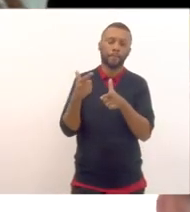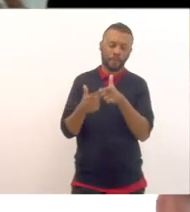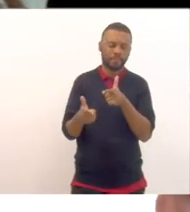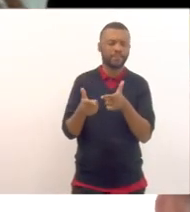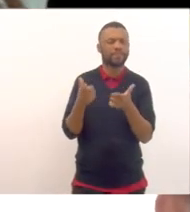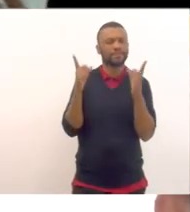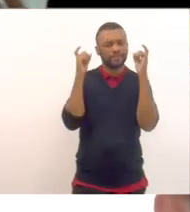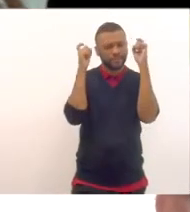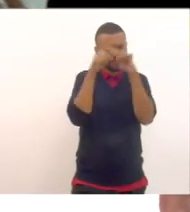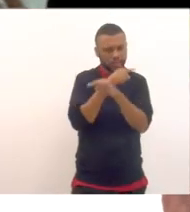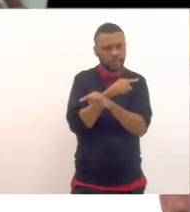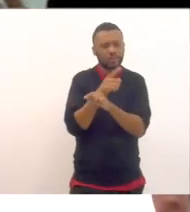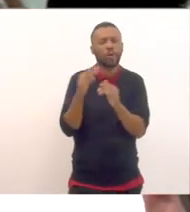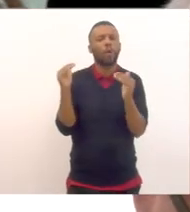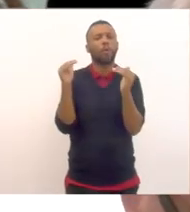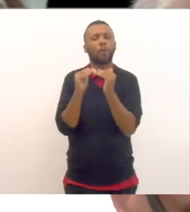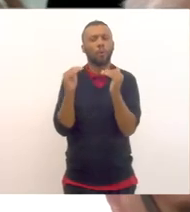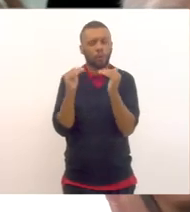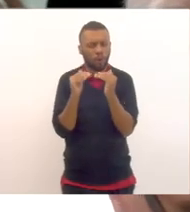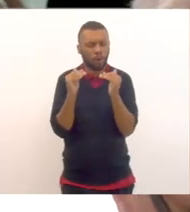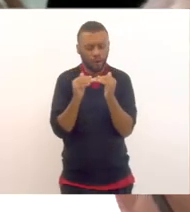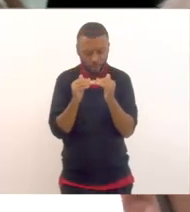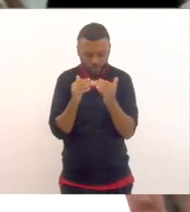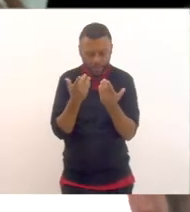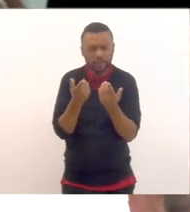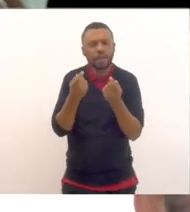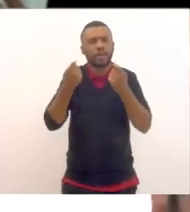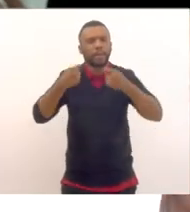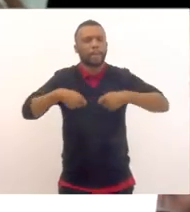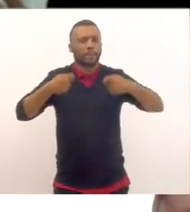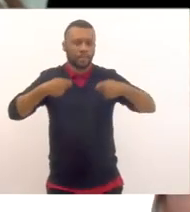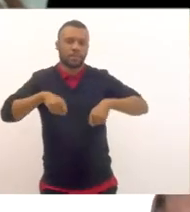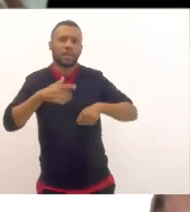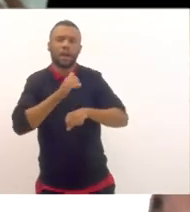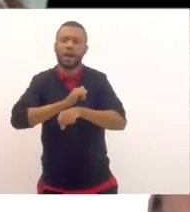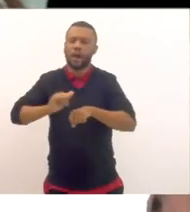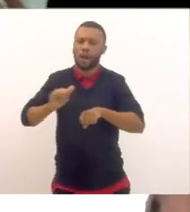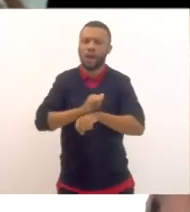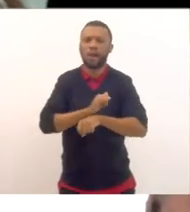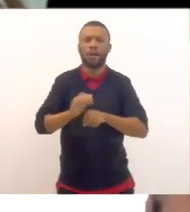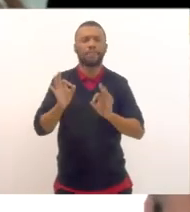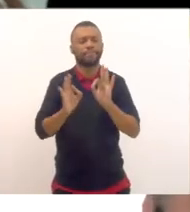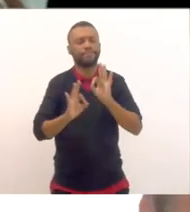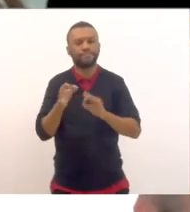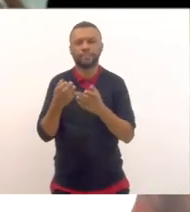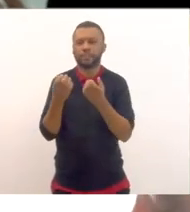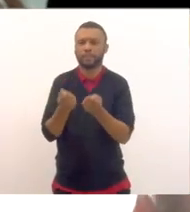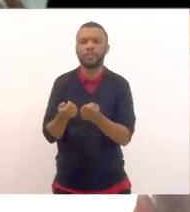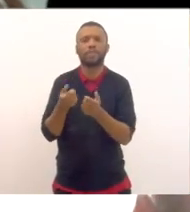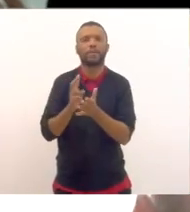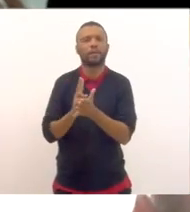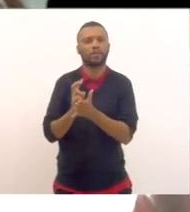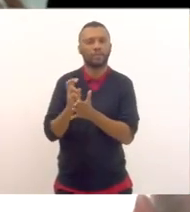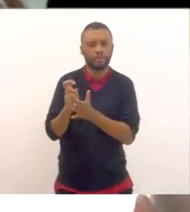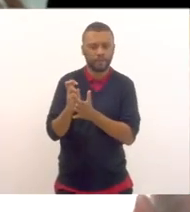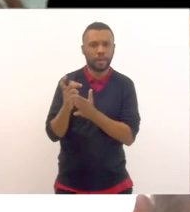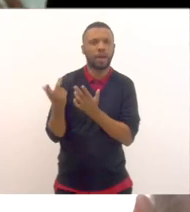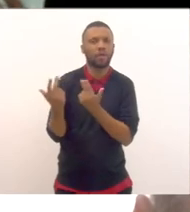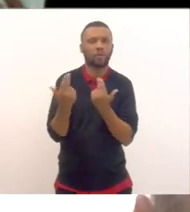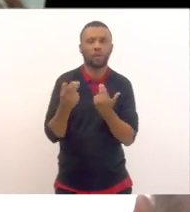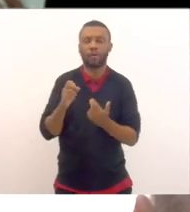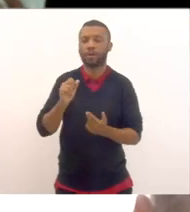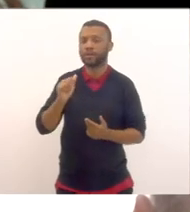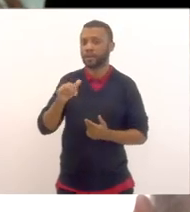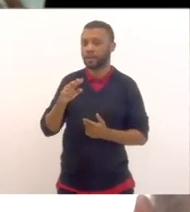sensível conforme eu disse e eu concordo com a necessidade e as medidas adotadas pela SuperVia conforme o presidente